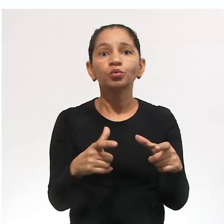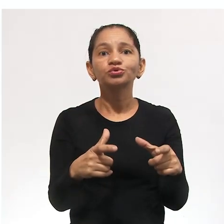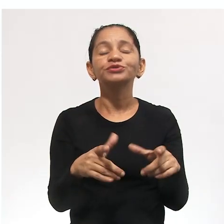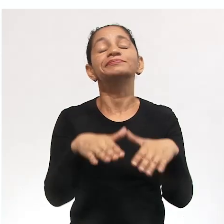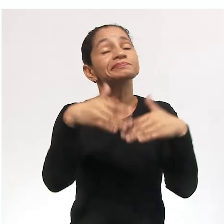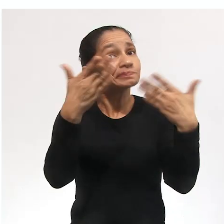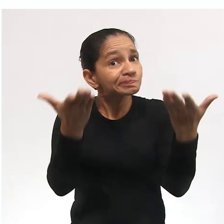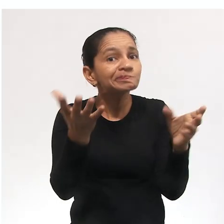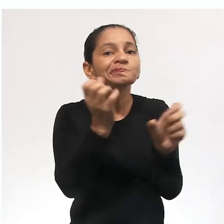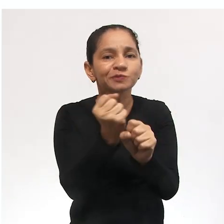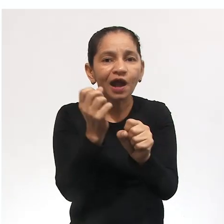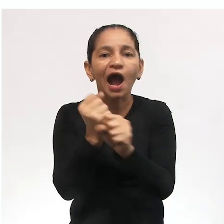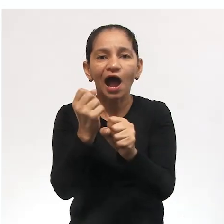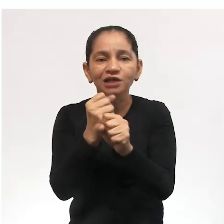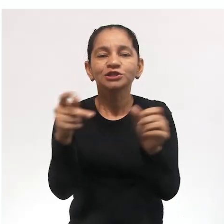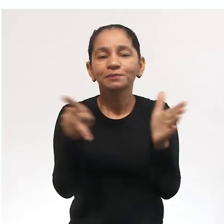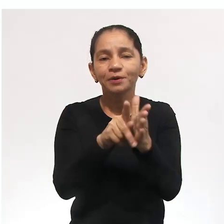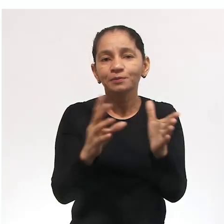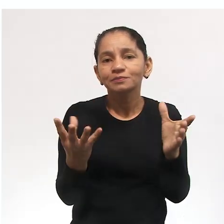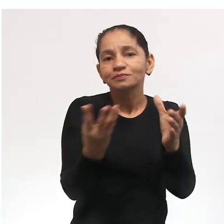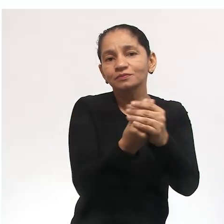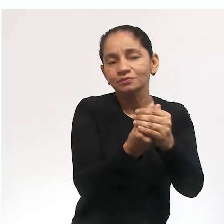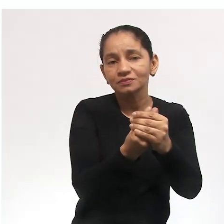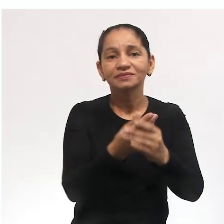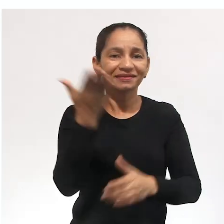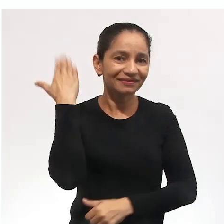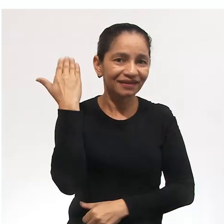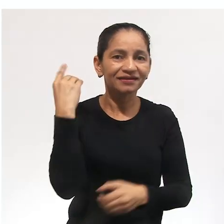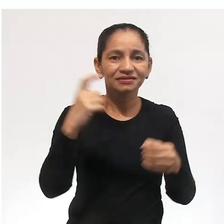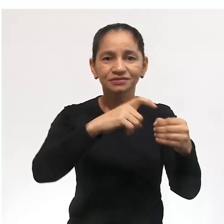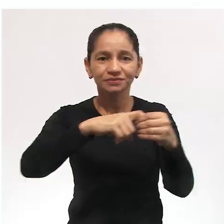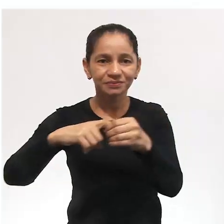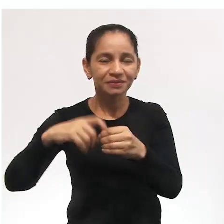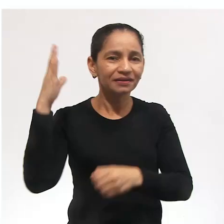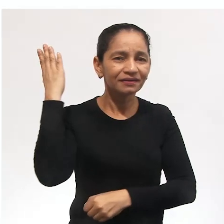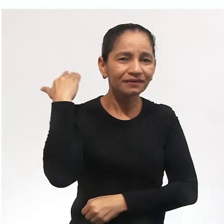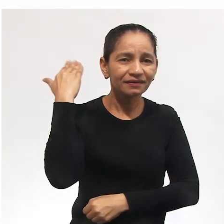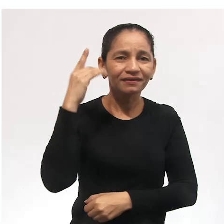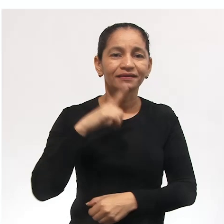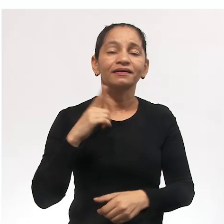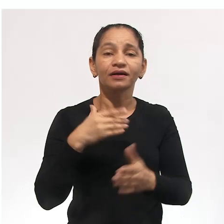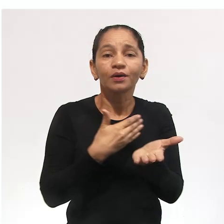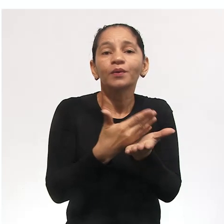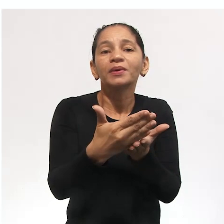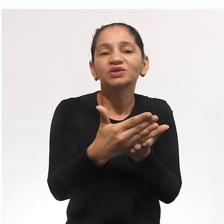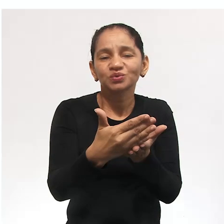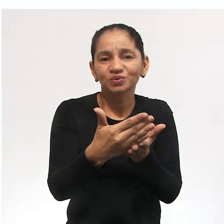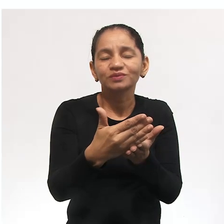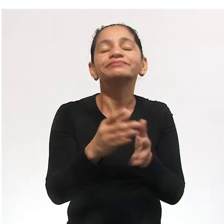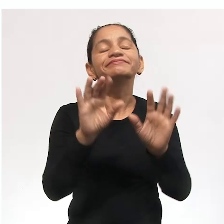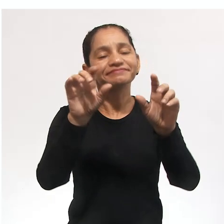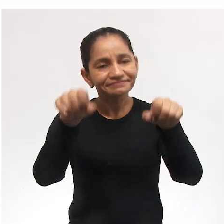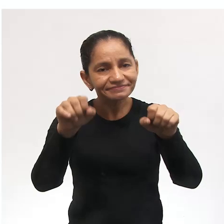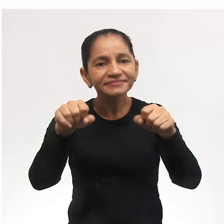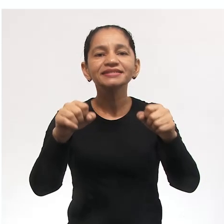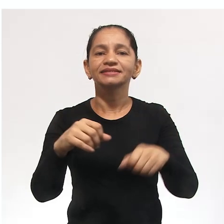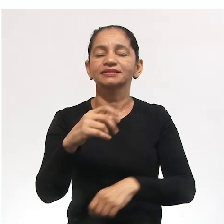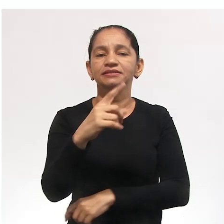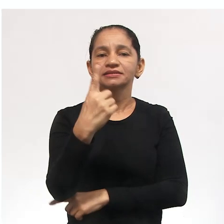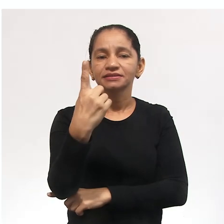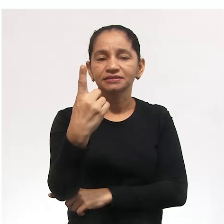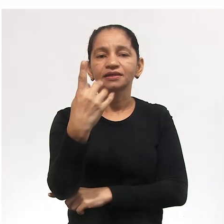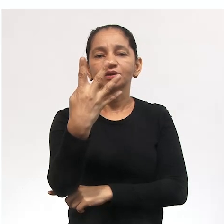saiu da conta de disponibilidades. Está aqui, ó, conta de disponibilidade. O saldo era de 145, foi